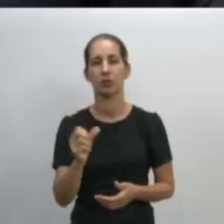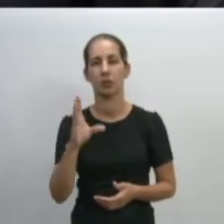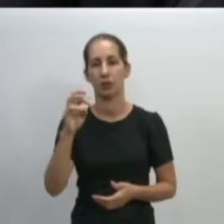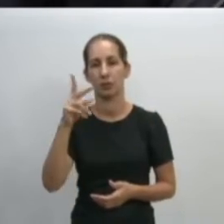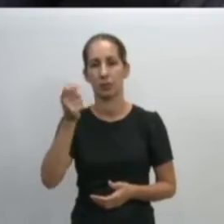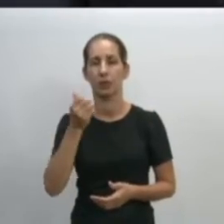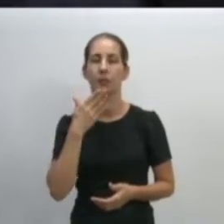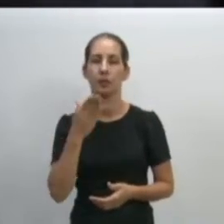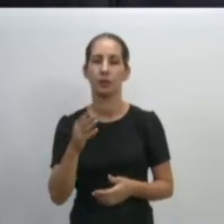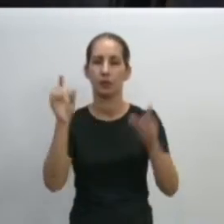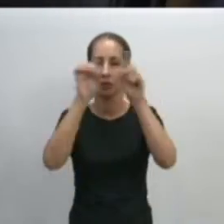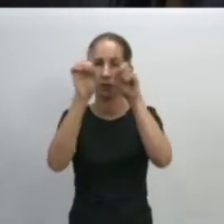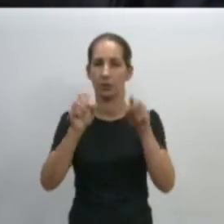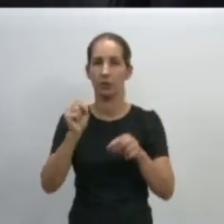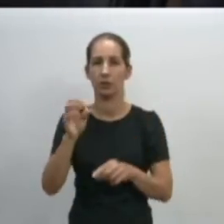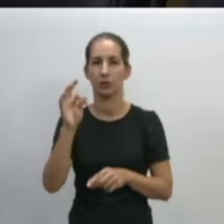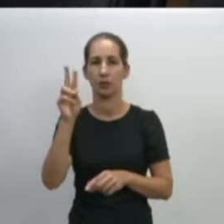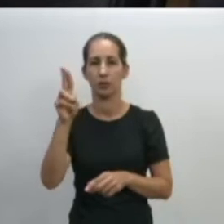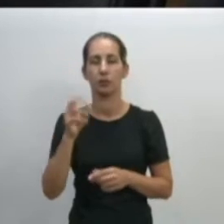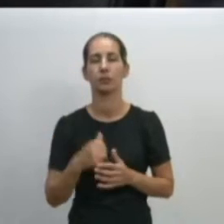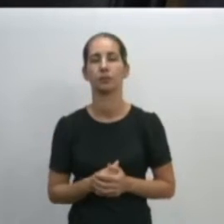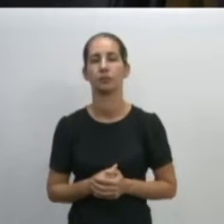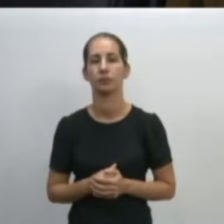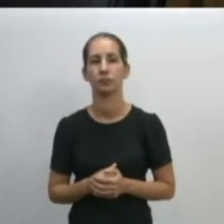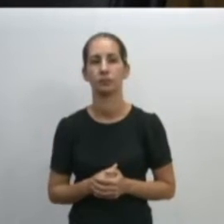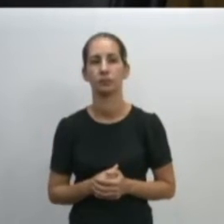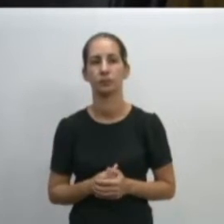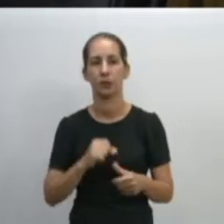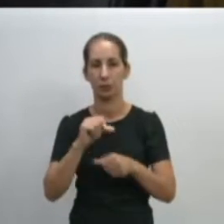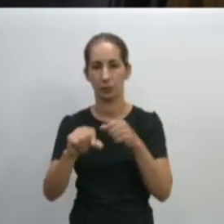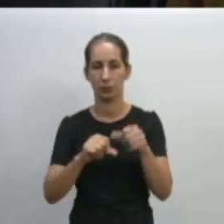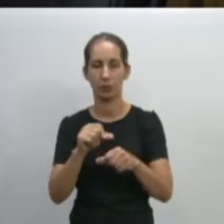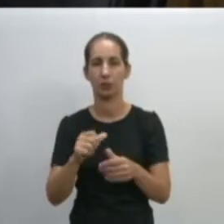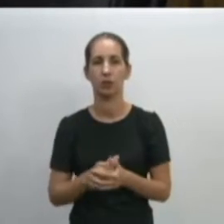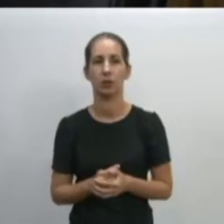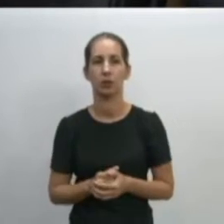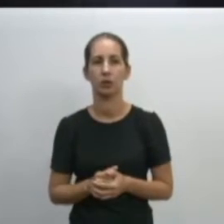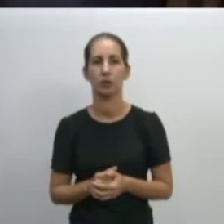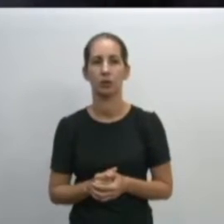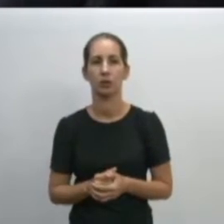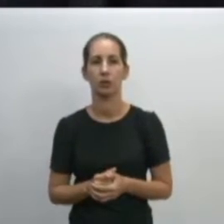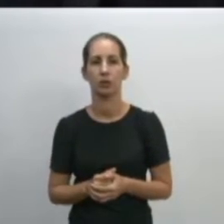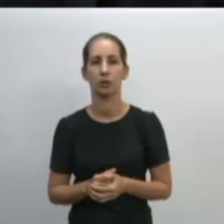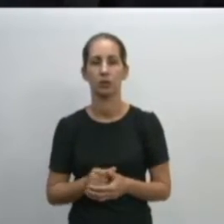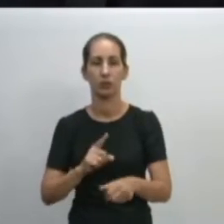requer que seja enviado ao ofício STTU, mudando os